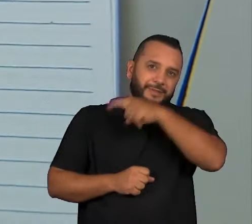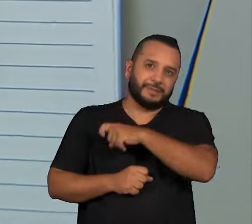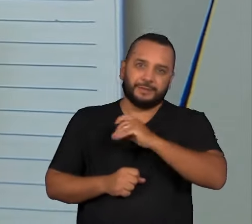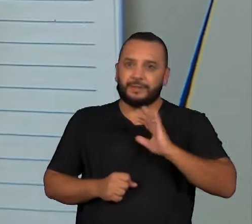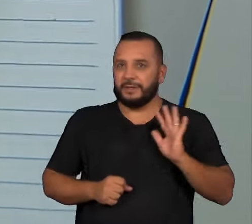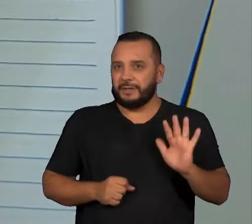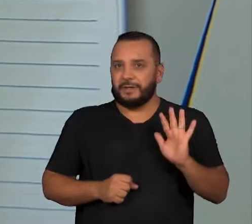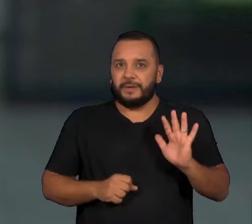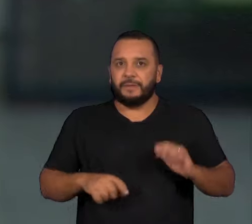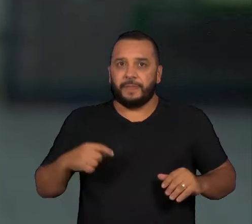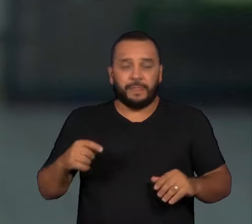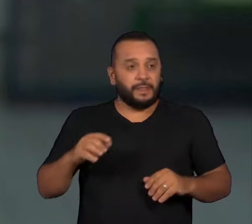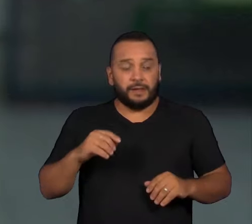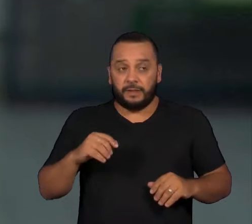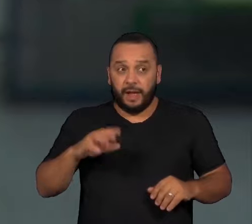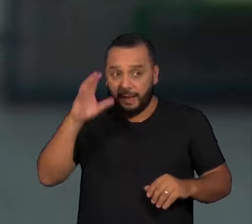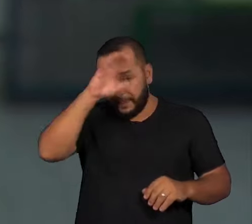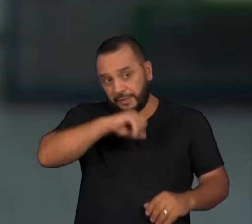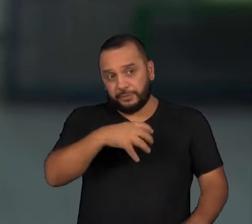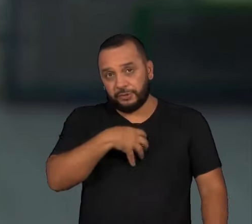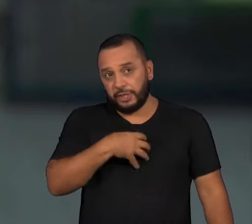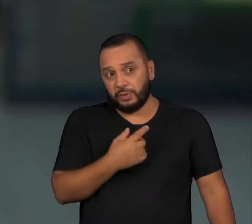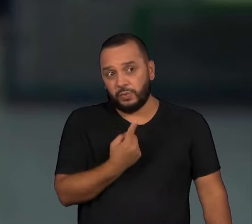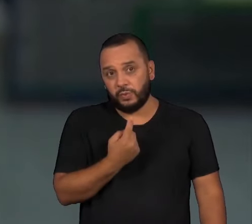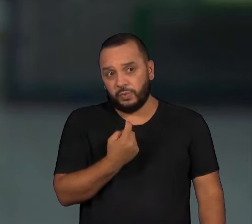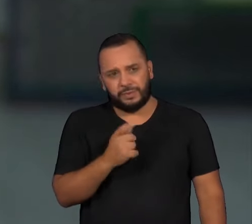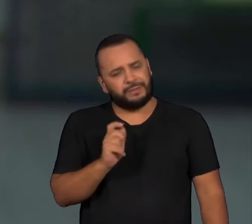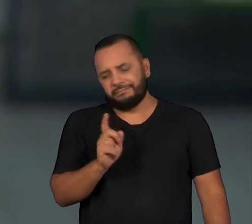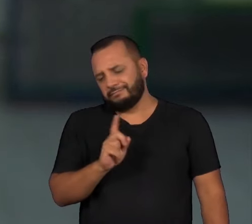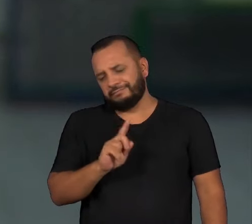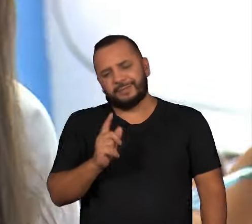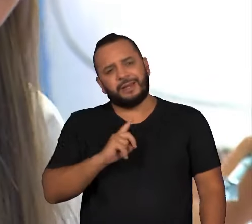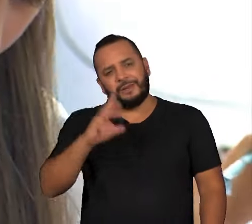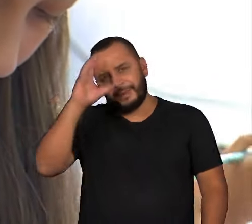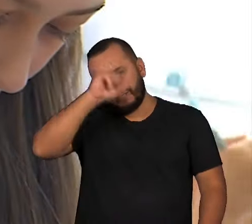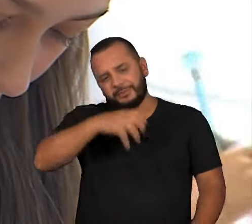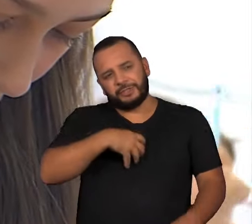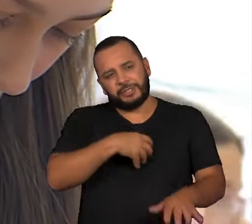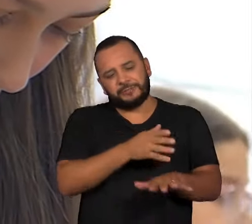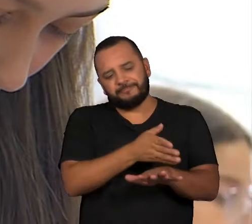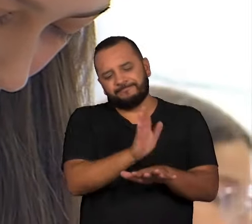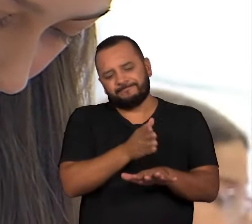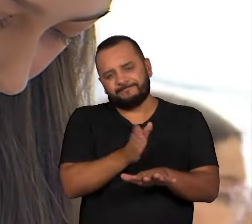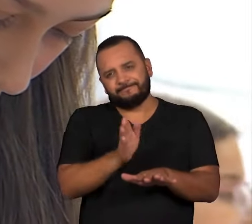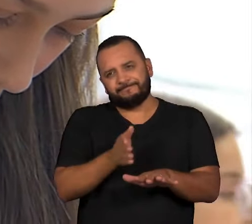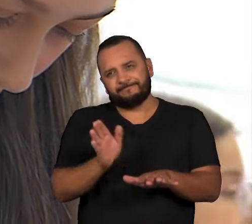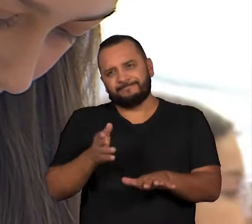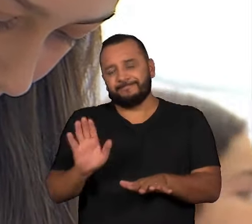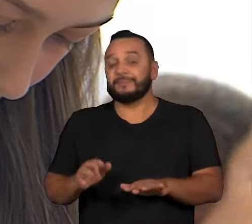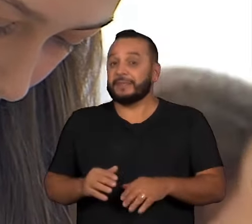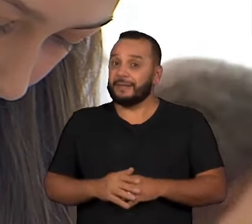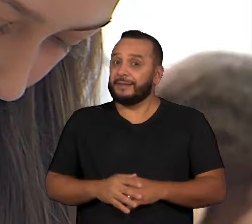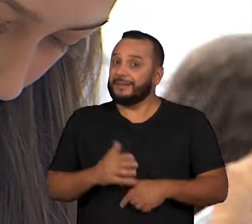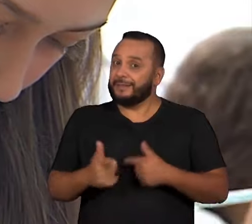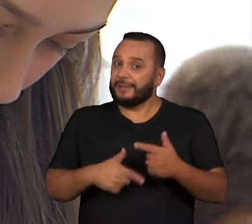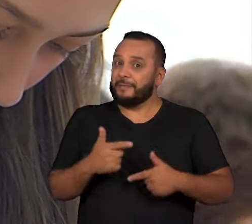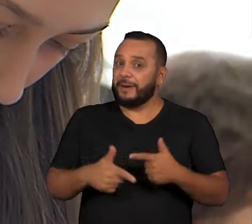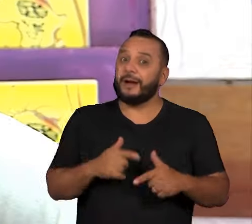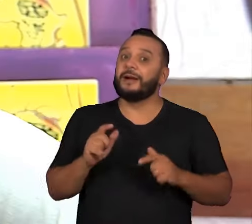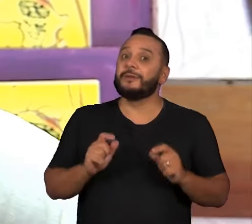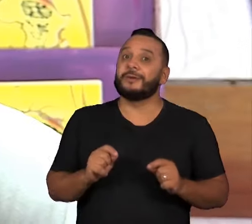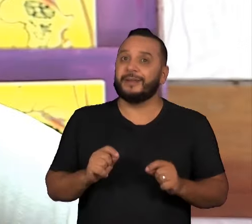nós não aprendemos de uma única forma, são de múltiplas formas, né? Trabalho que os próprios alunos